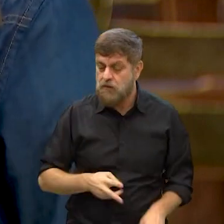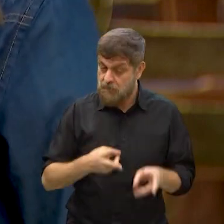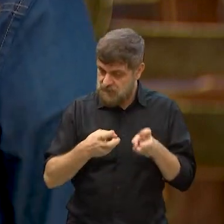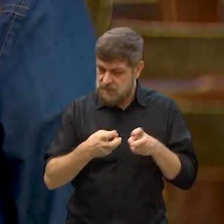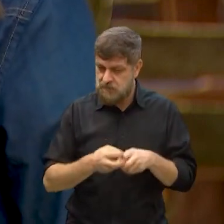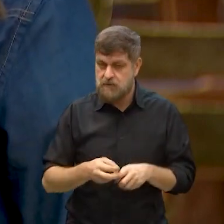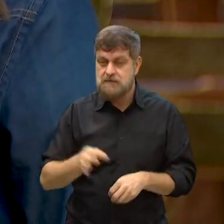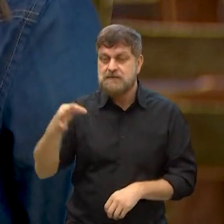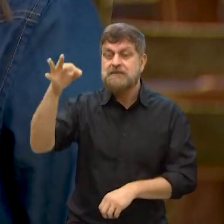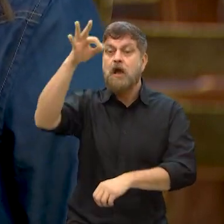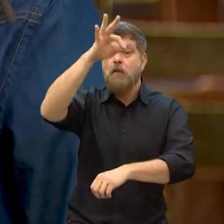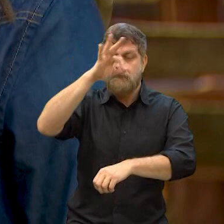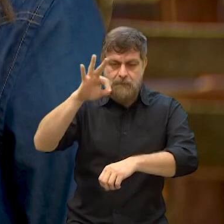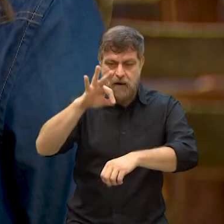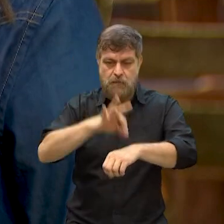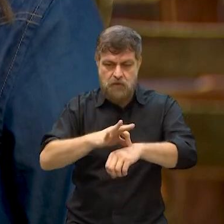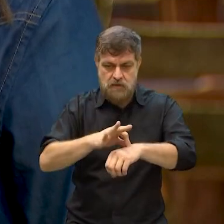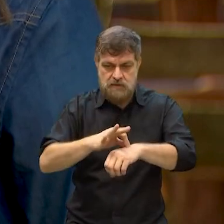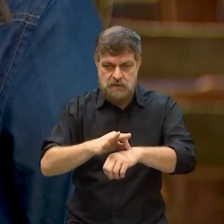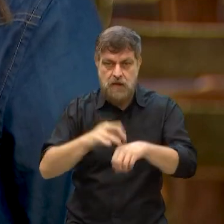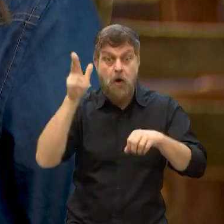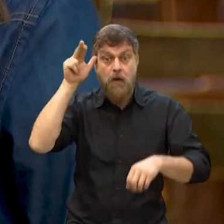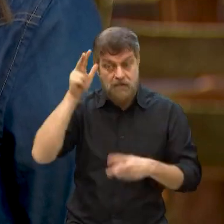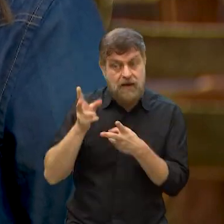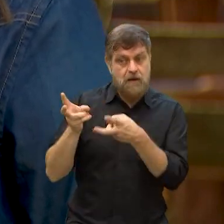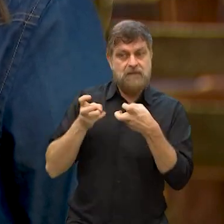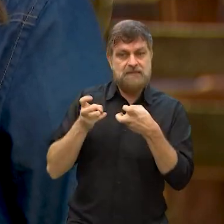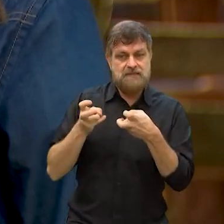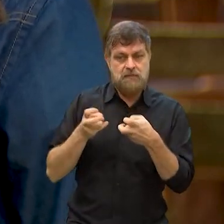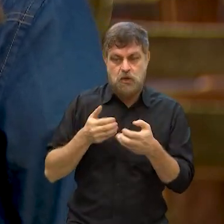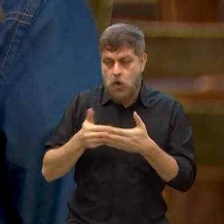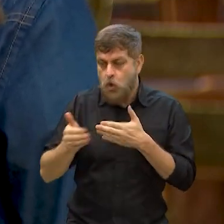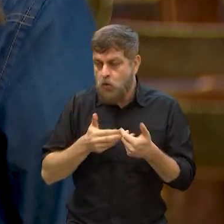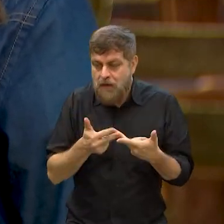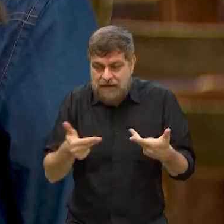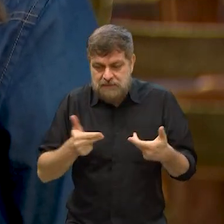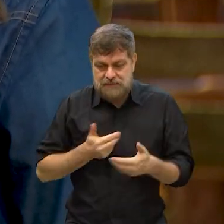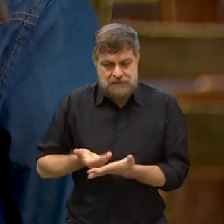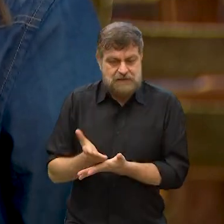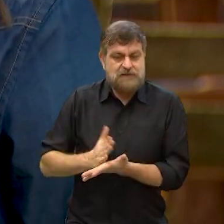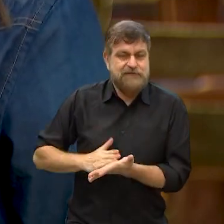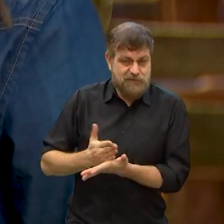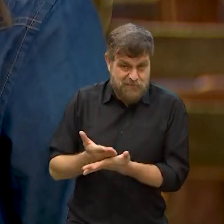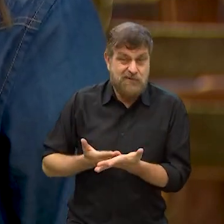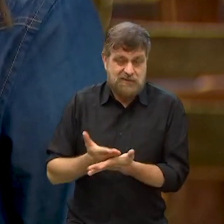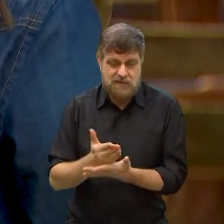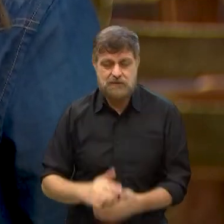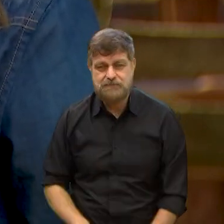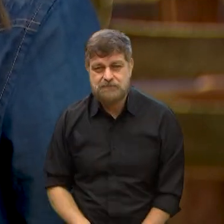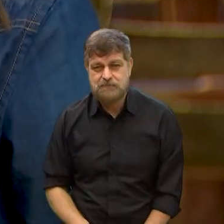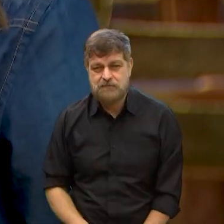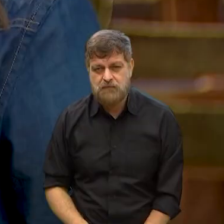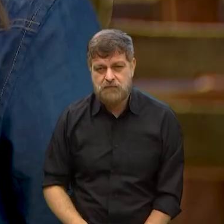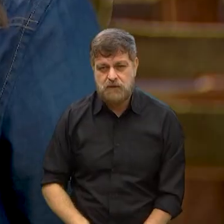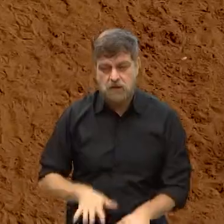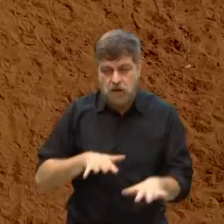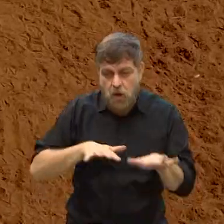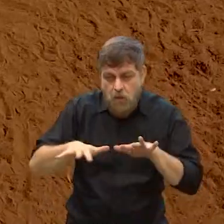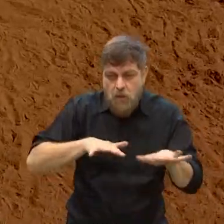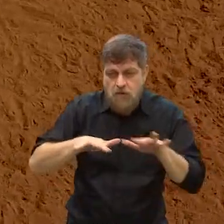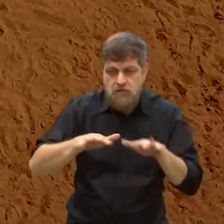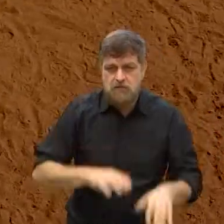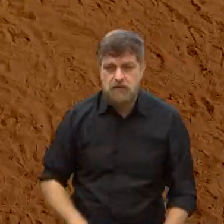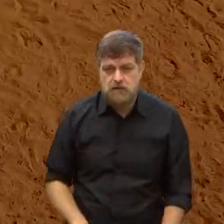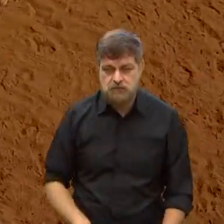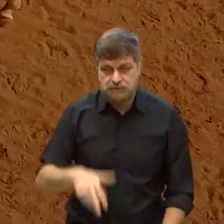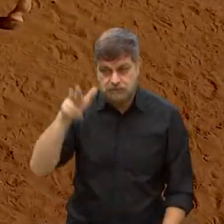daí mal. É só imaginar, se o cavalo sente uma mosca em cima dele e ele consegue tirar, imagina qualquer coisinha que esteja incomodando. Em